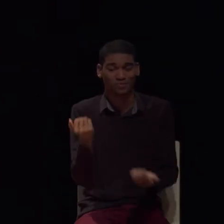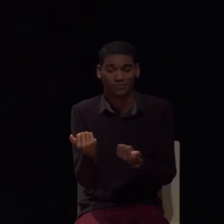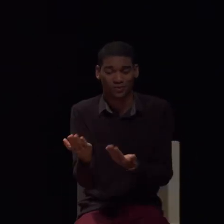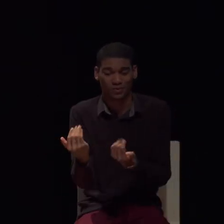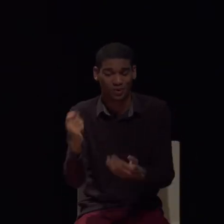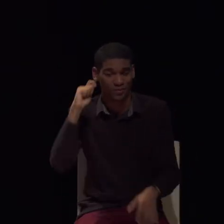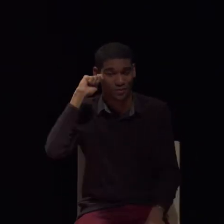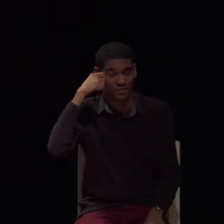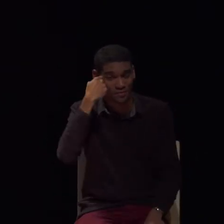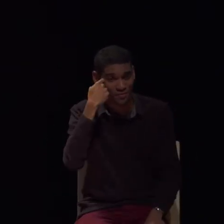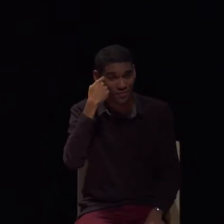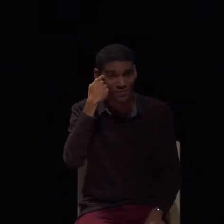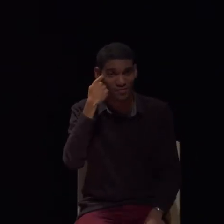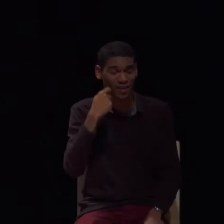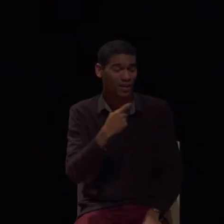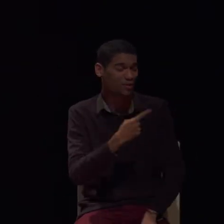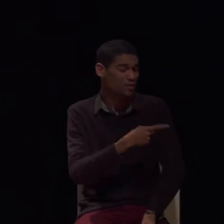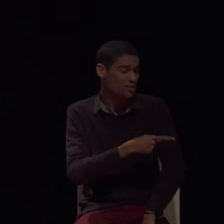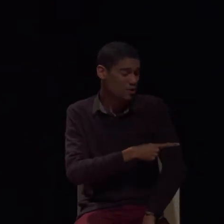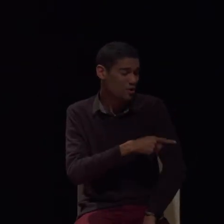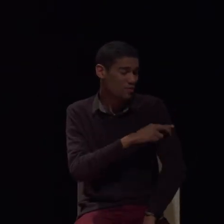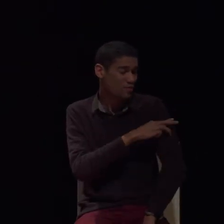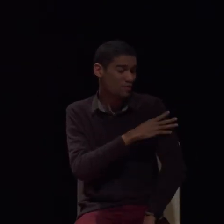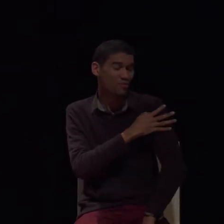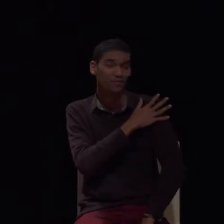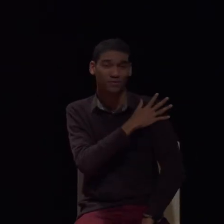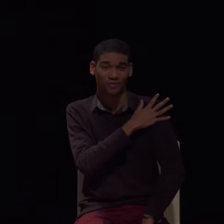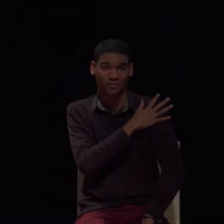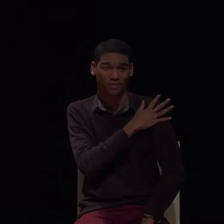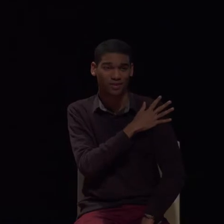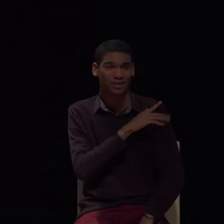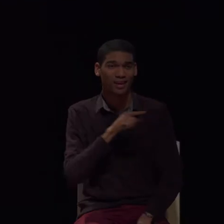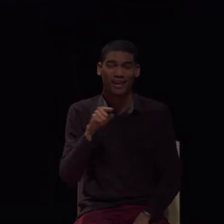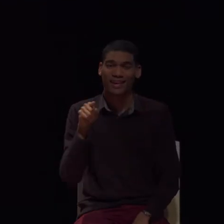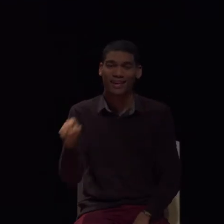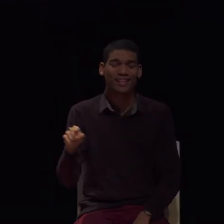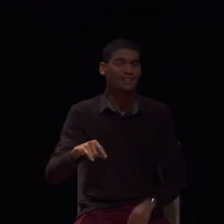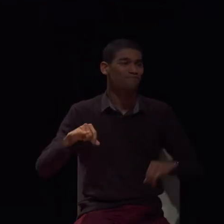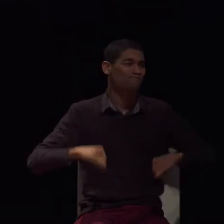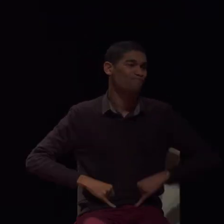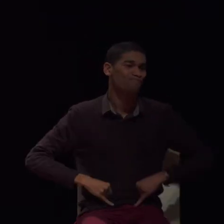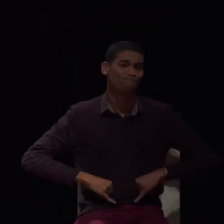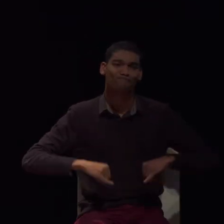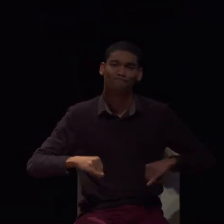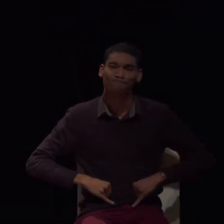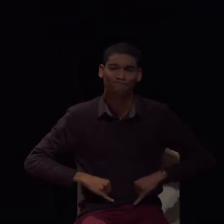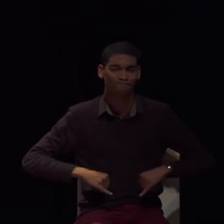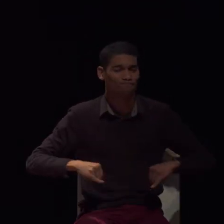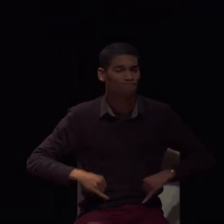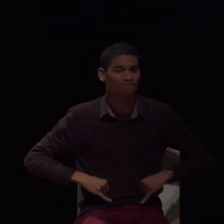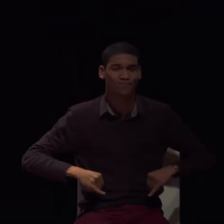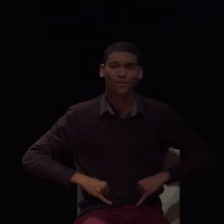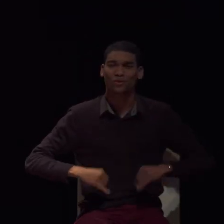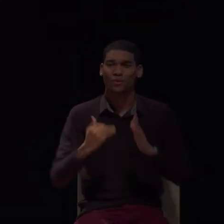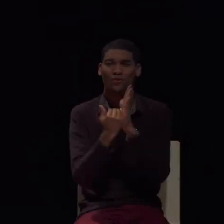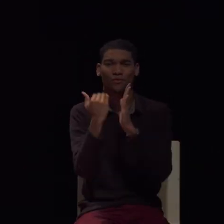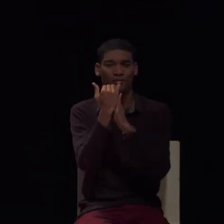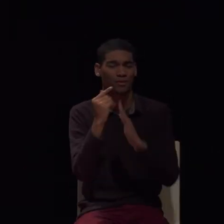e são as maiores vítimas desse silenciamento são os maiores